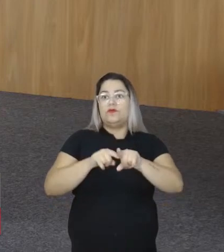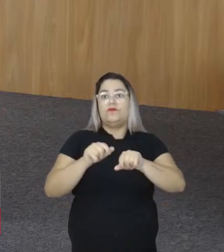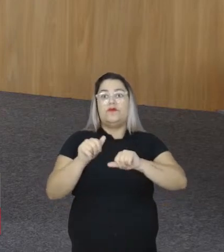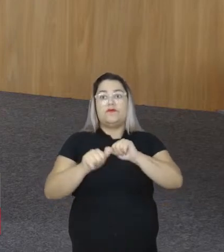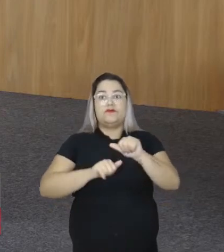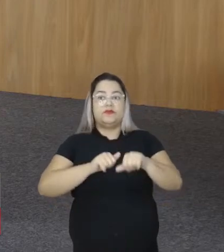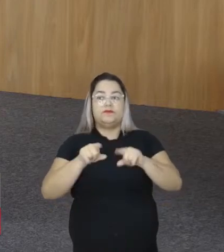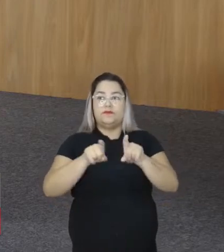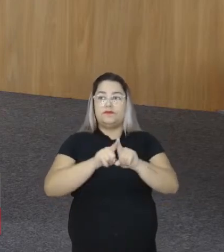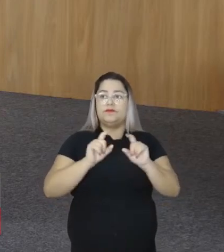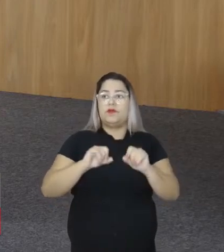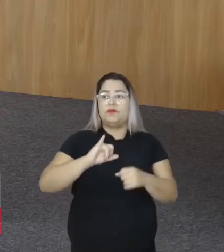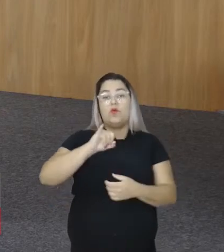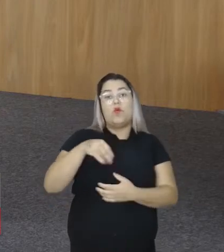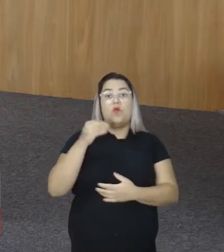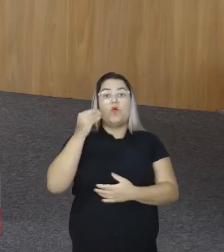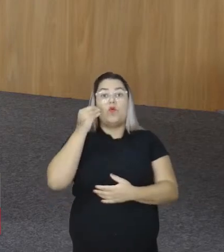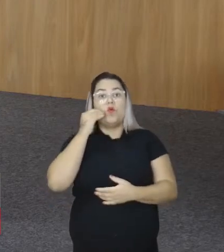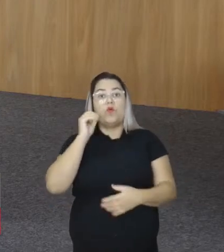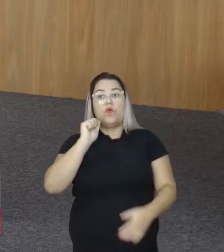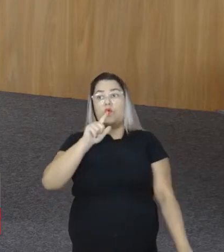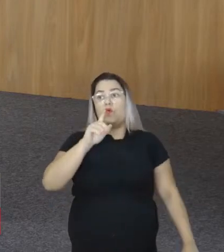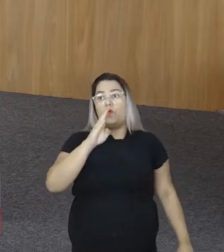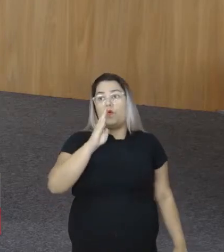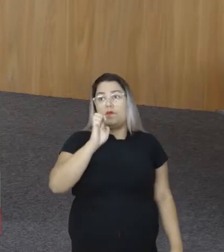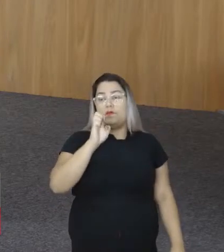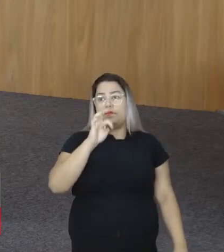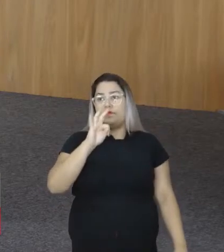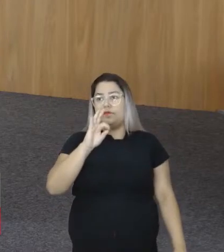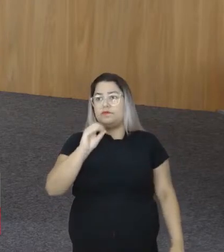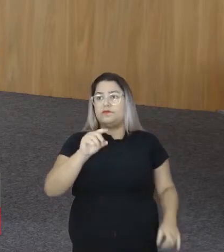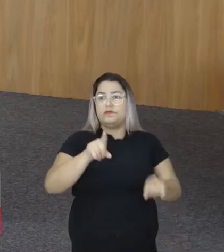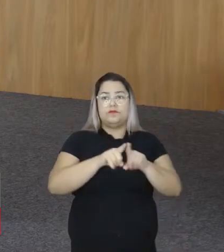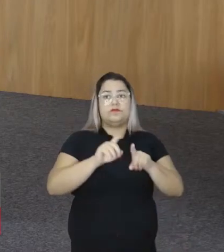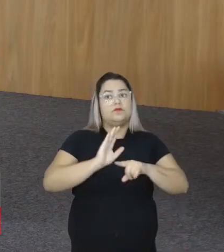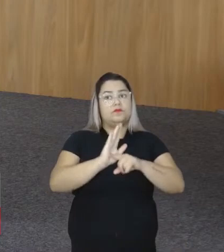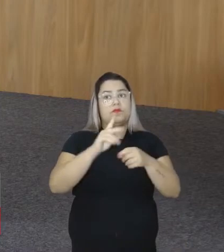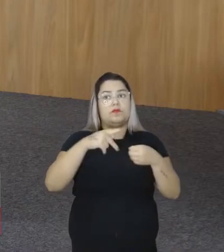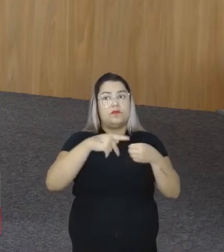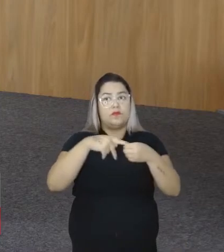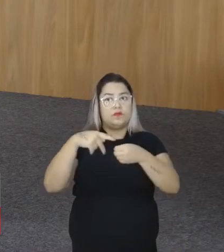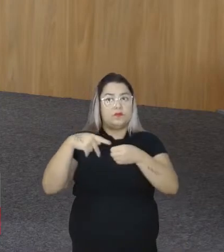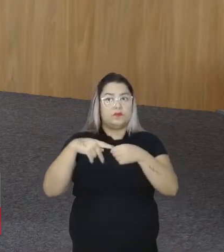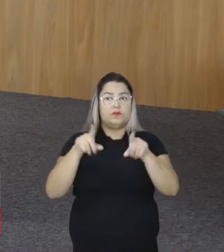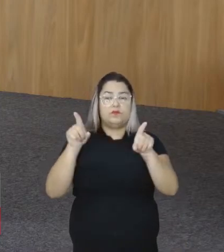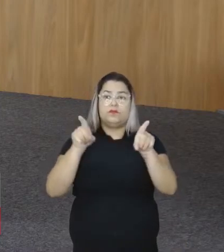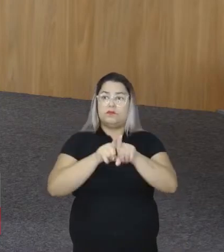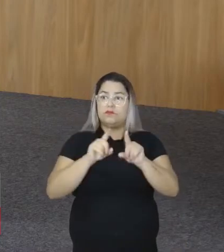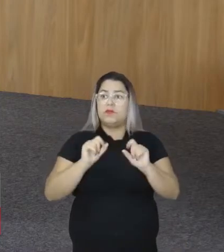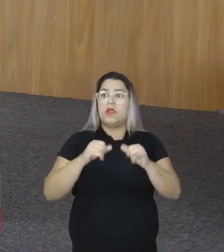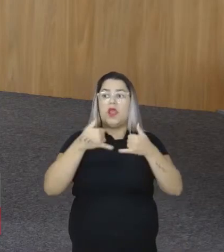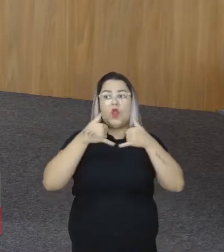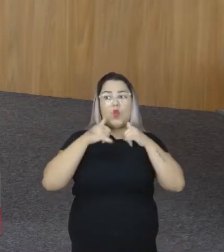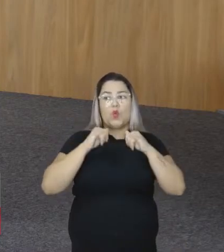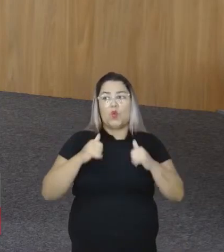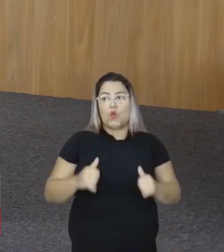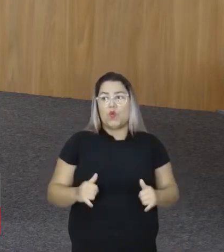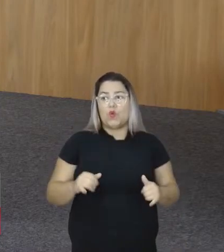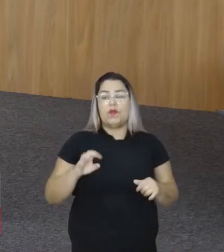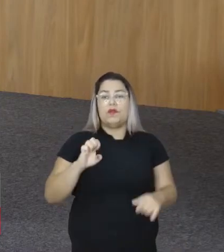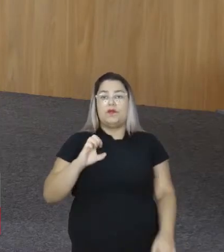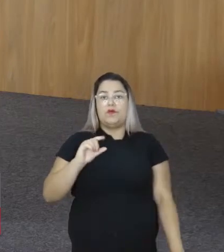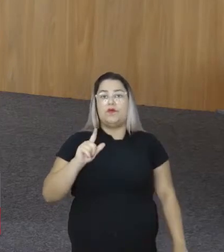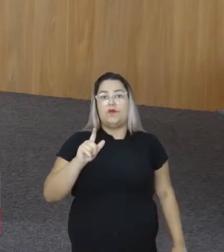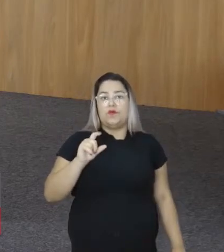também a oportunidade aqui, o Alberto Quironi pergunta da contribuição da Petrobras na transição energética, transição ecológica